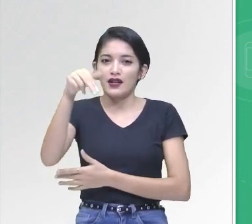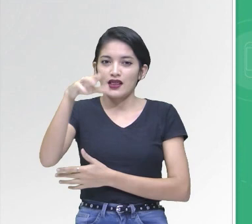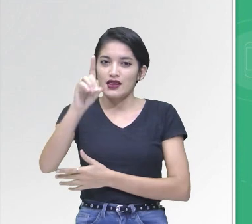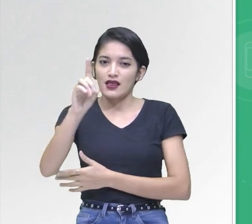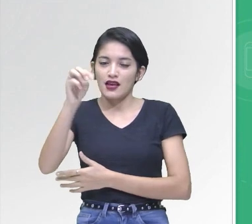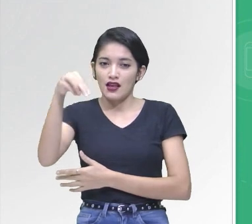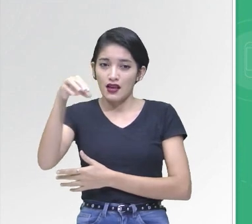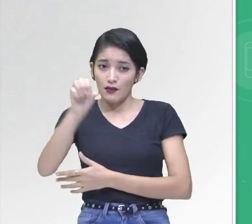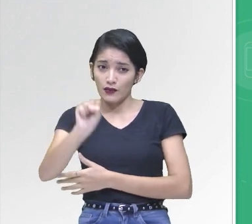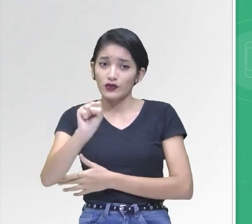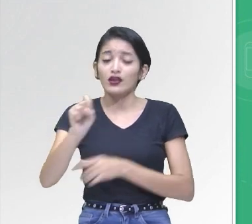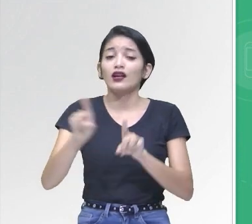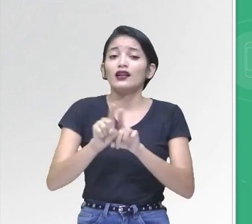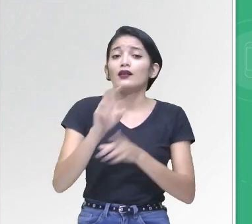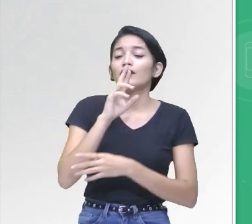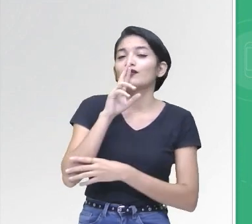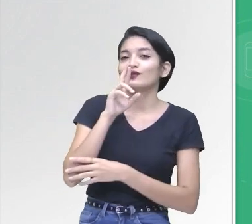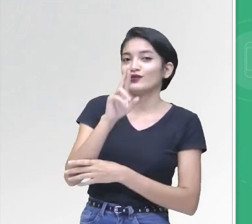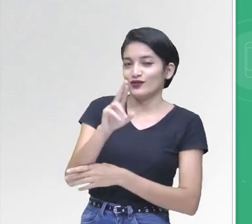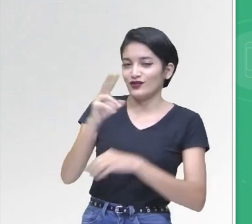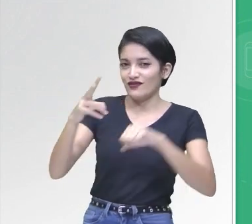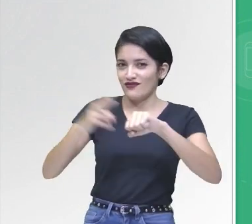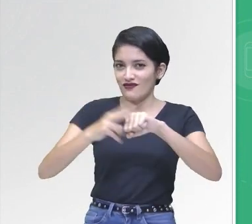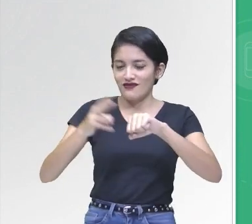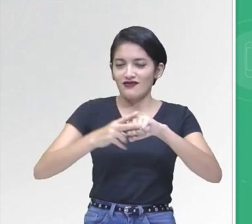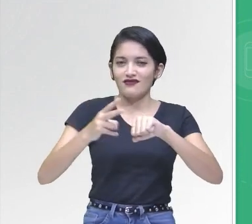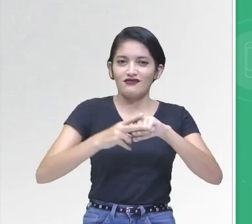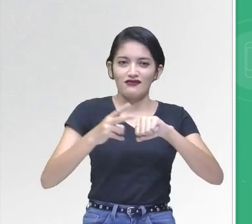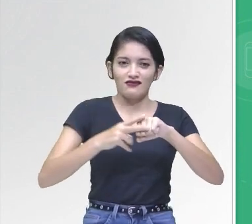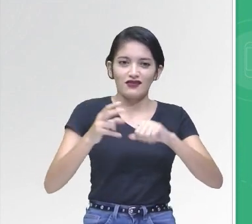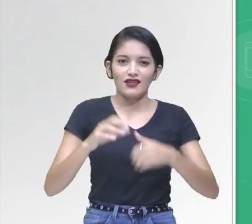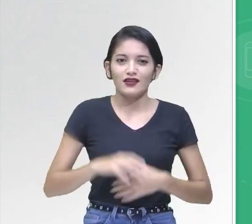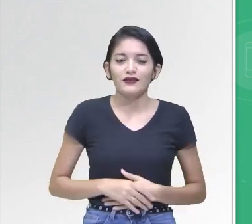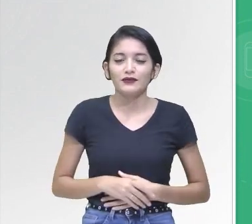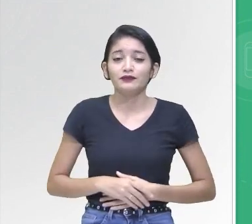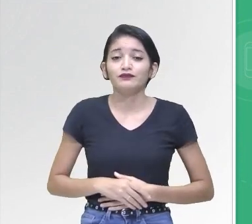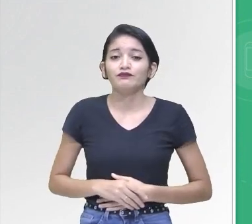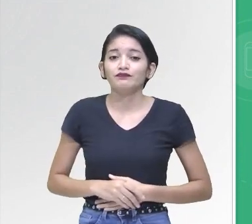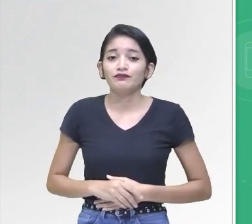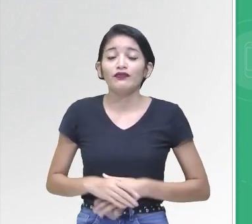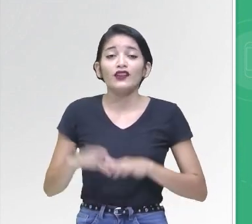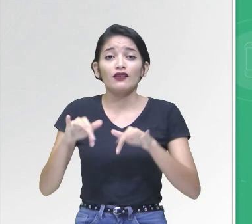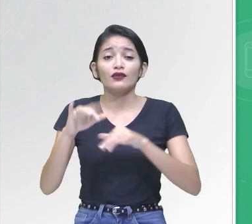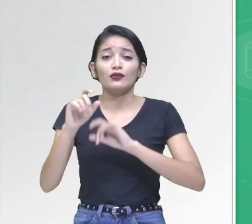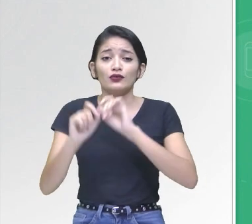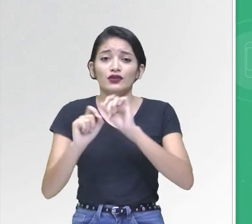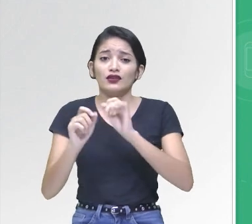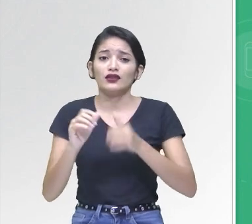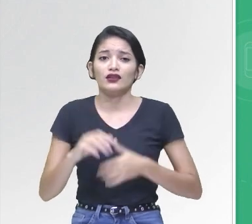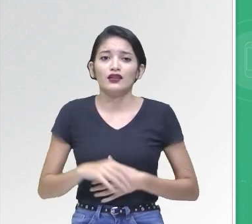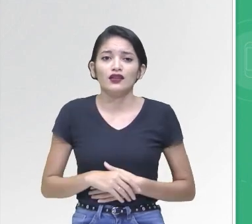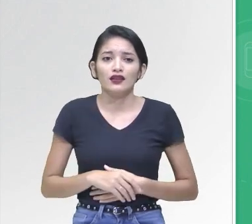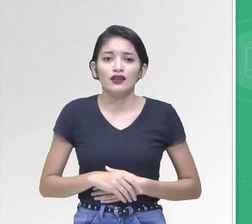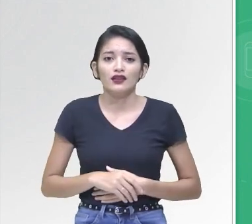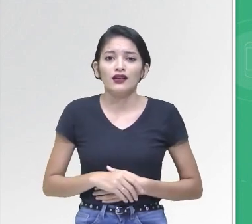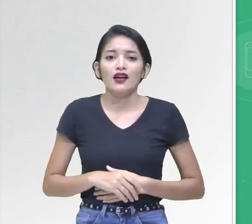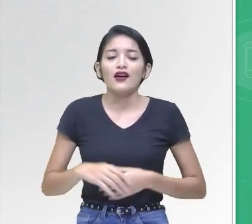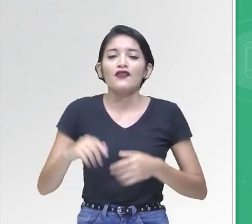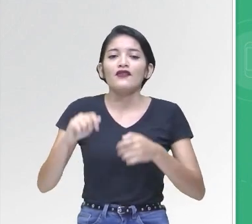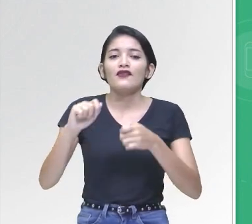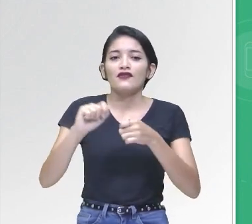Respondemos, o verbo responder. E, por fim, hacemos. Hacemos é um verbo,